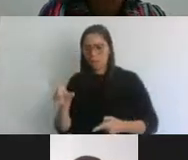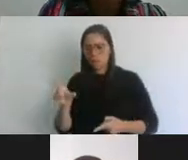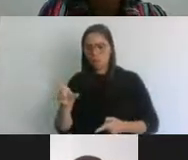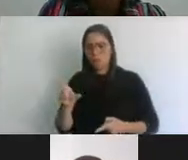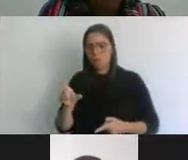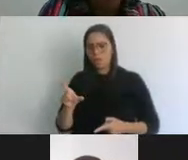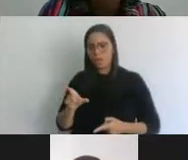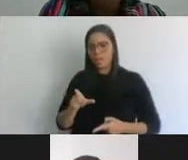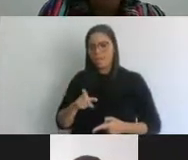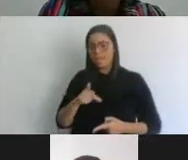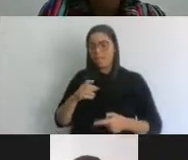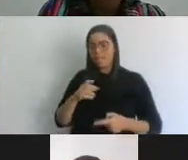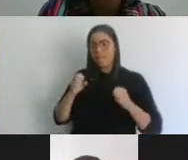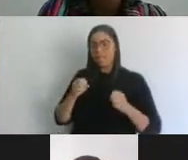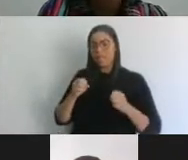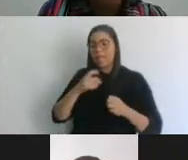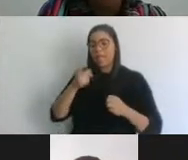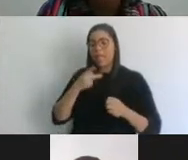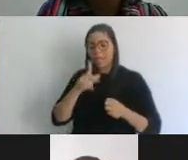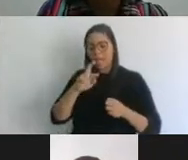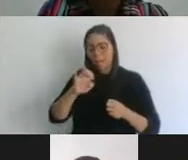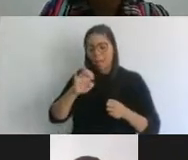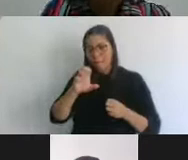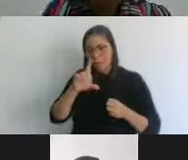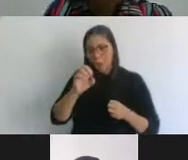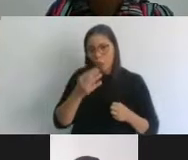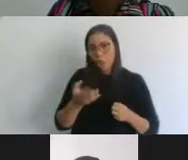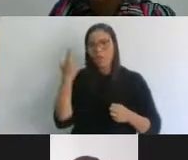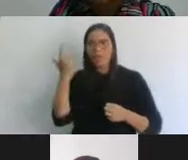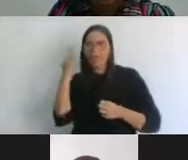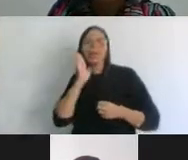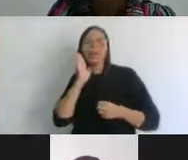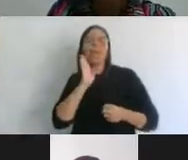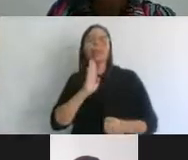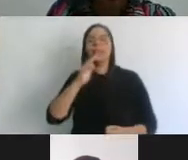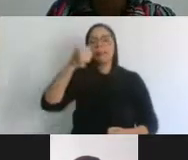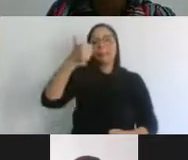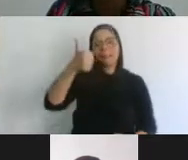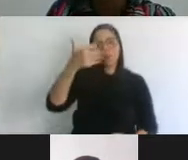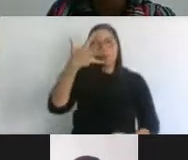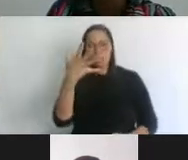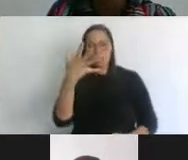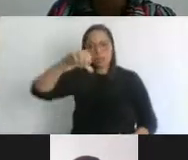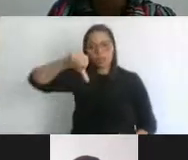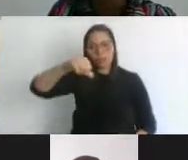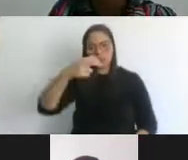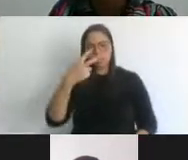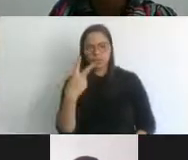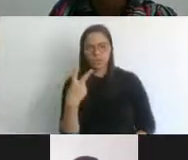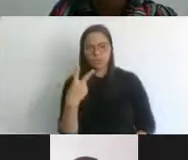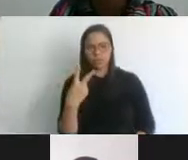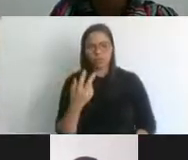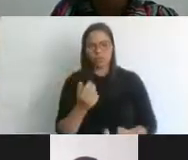rebelou contra a colonização da América em 1492 foi a colonização foi quando